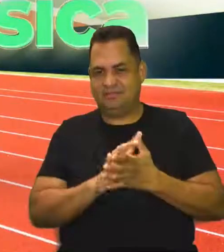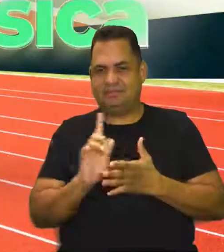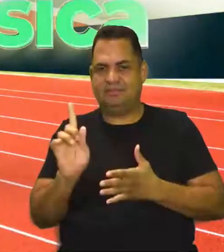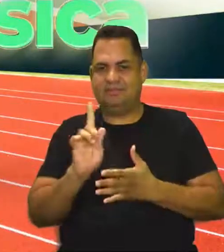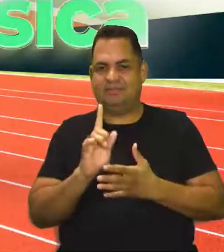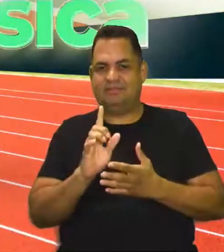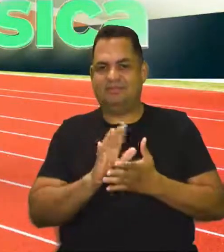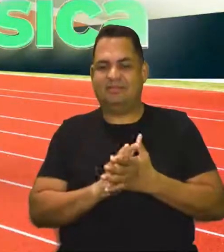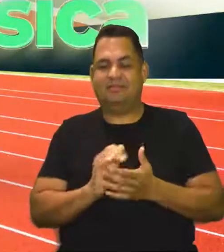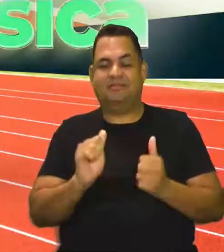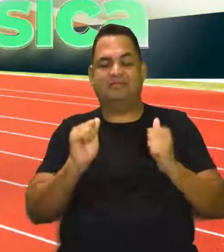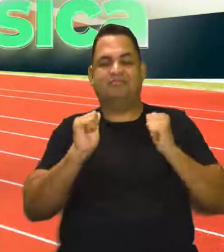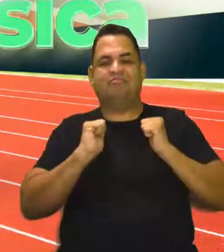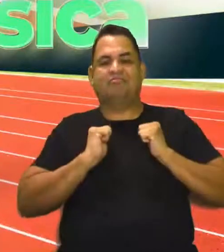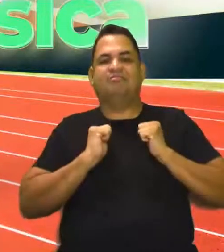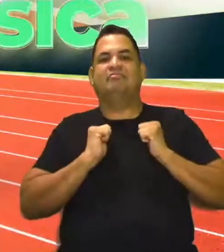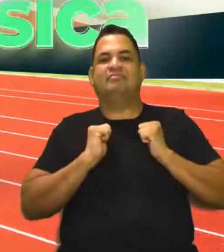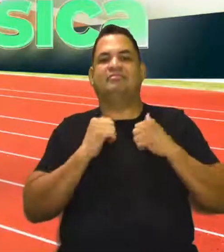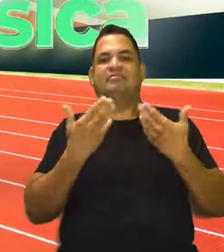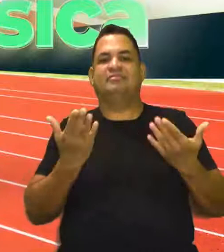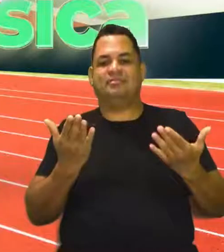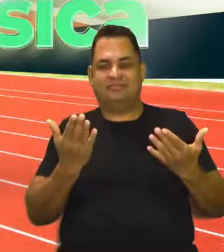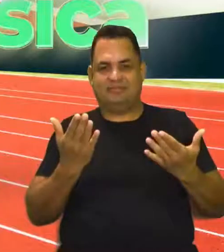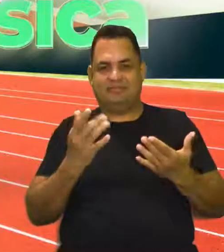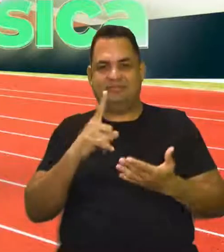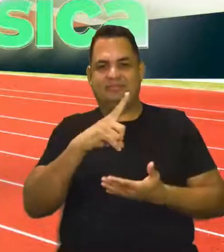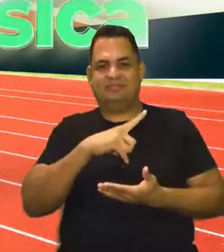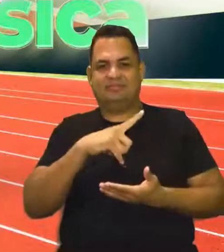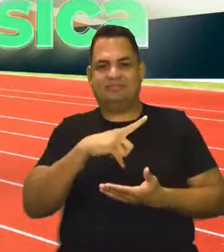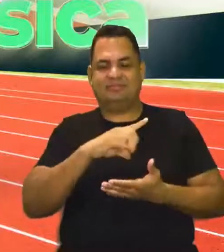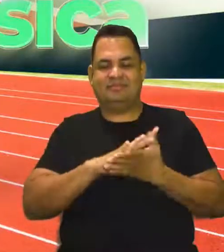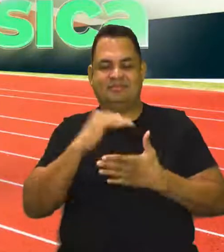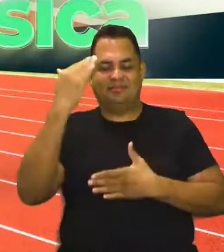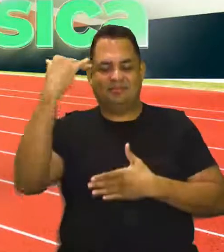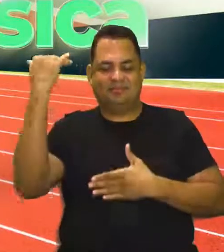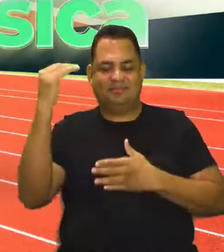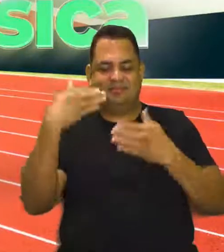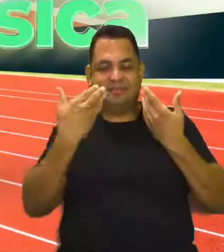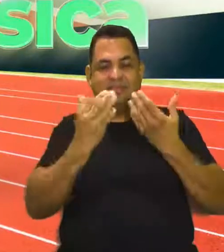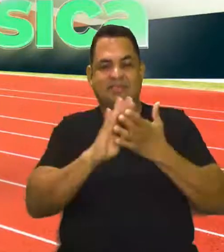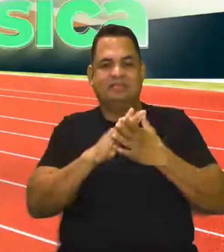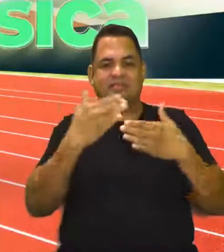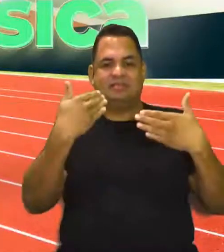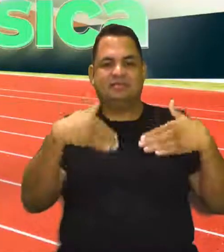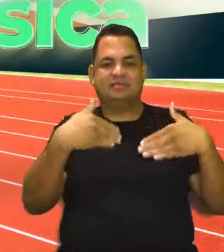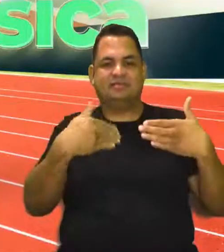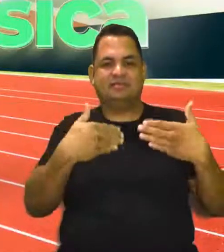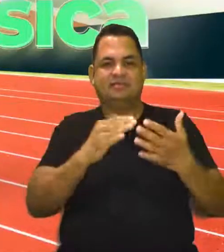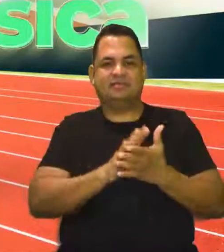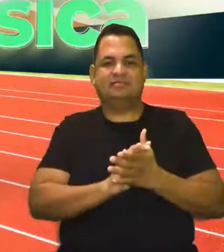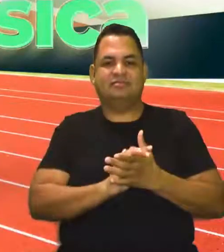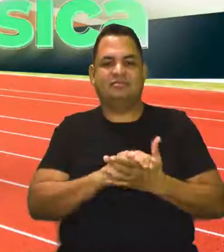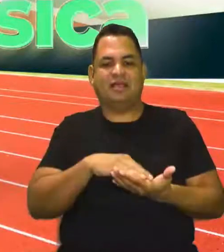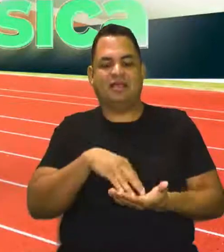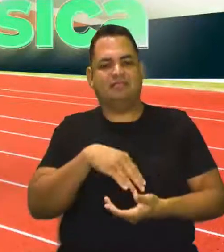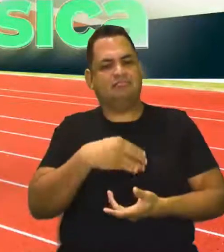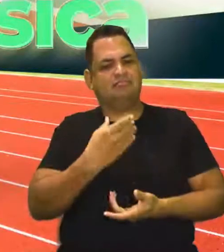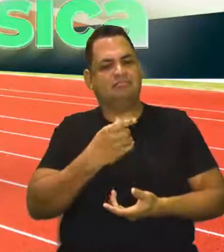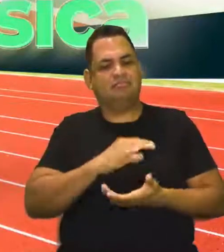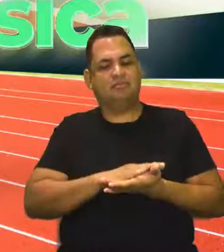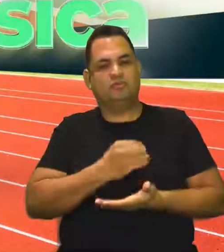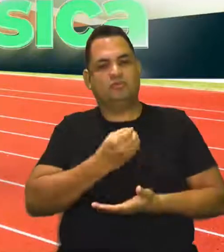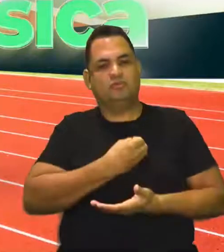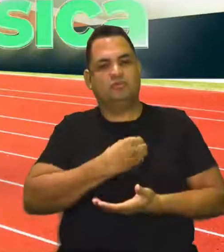no comportamento sedentário, eu vou ter o sucesso aí nessa prova. Eu só quero o mínimo 9, não quero menos que isso,